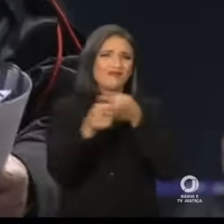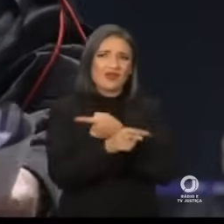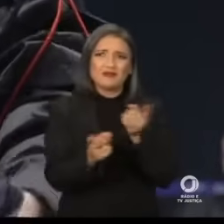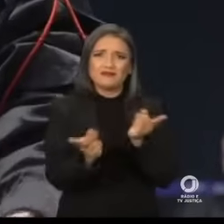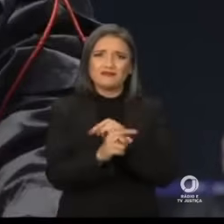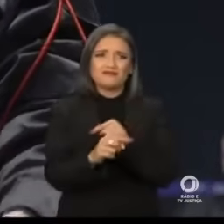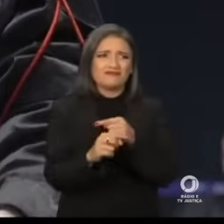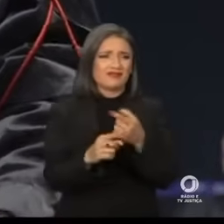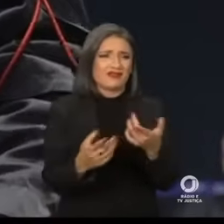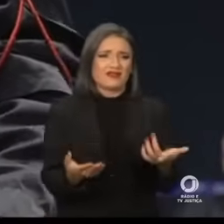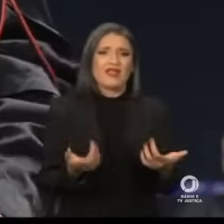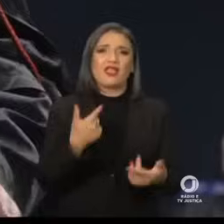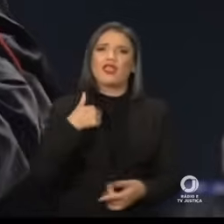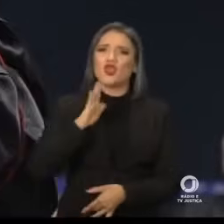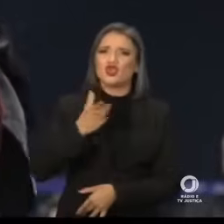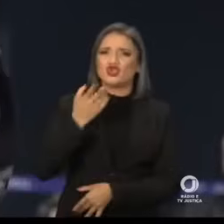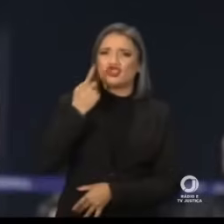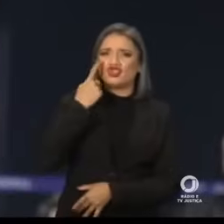Eu já vi,